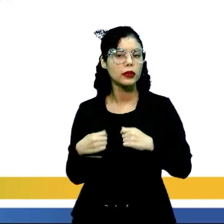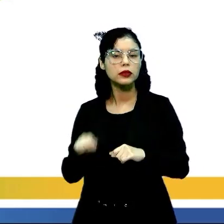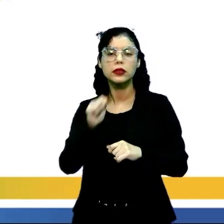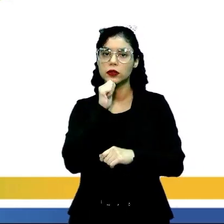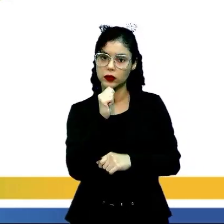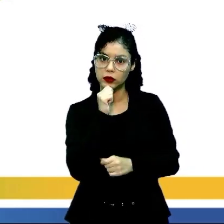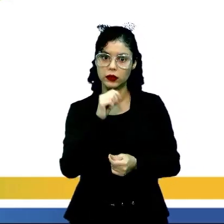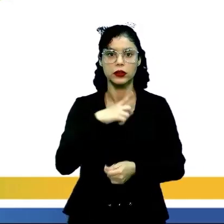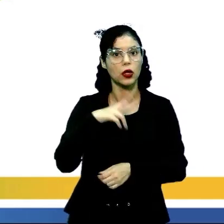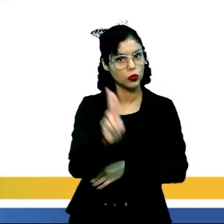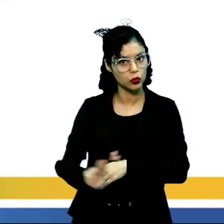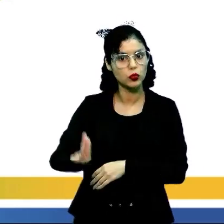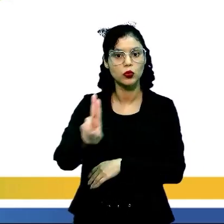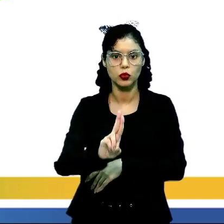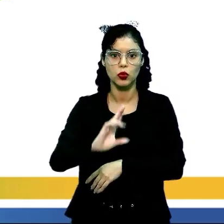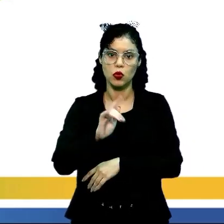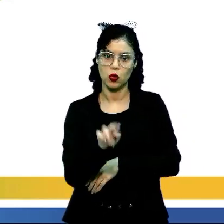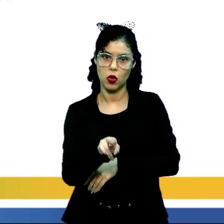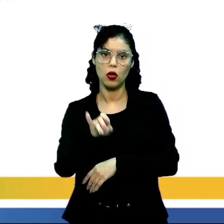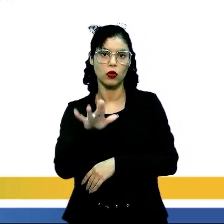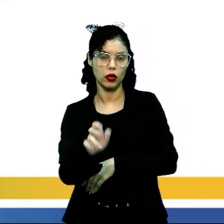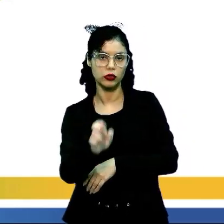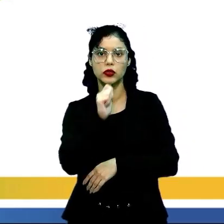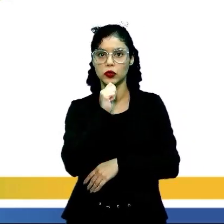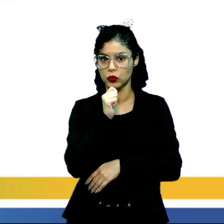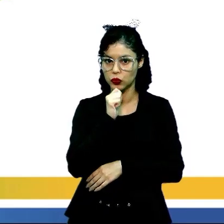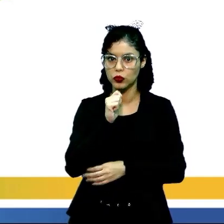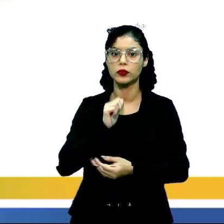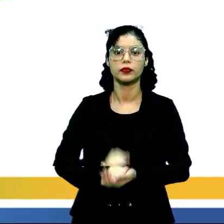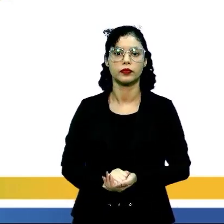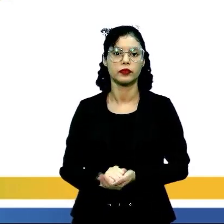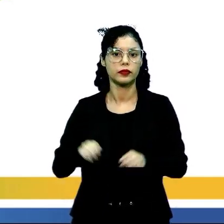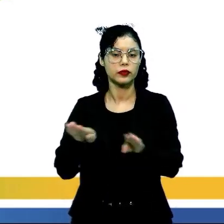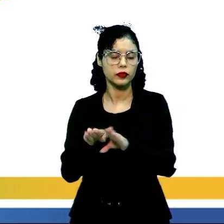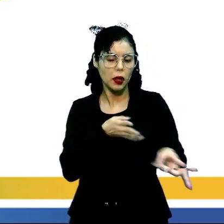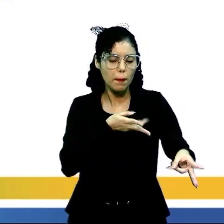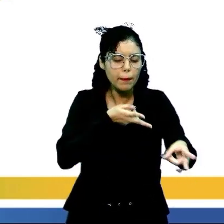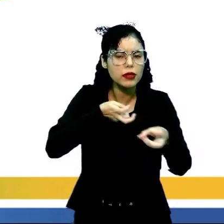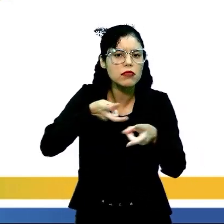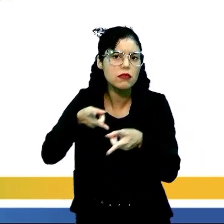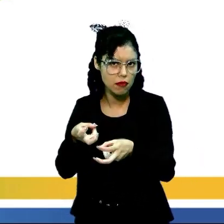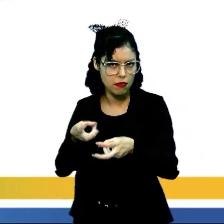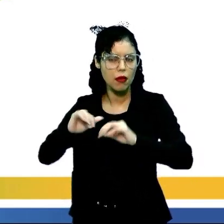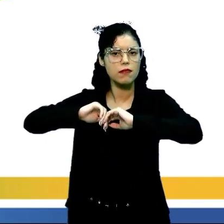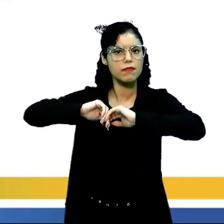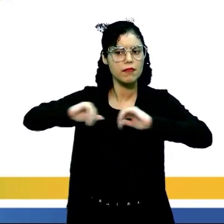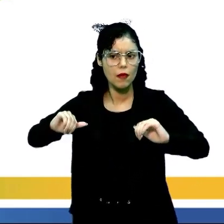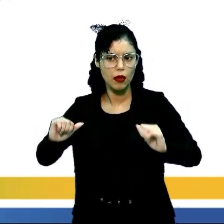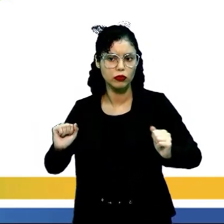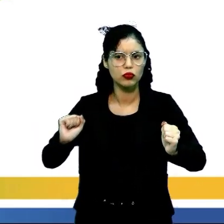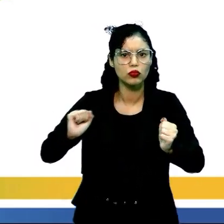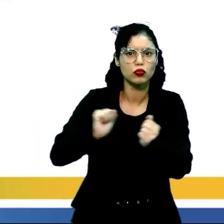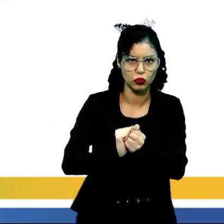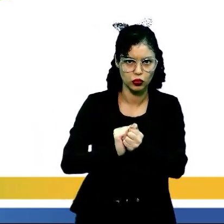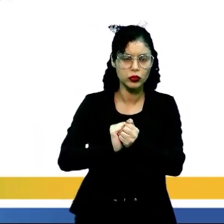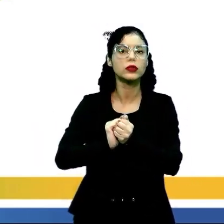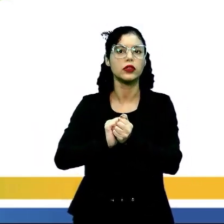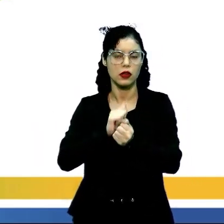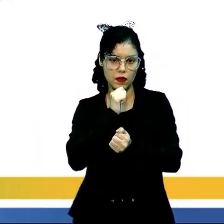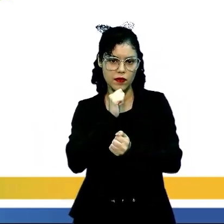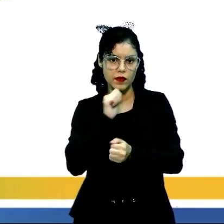necessidade de se utilizar um coagulante, que no caso é o sulfato de alumínio, para que ele faça a junção das